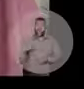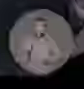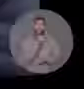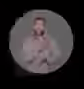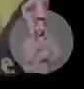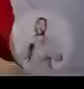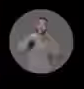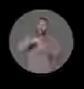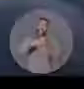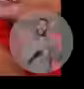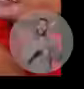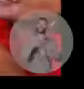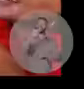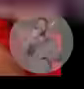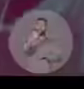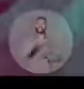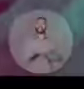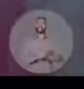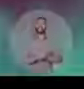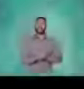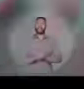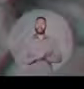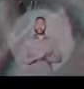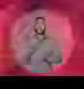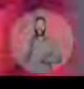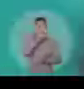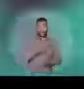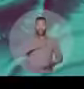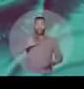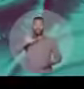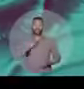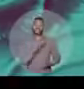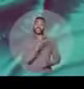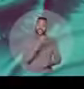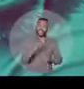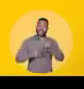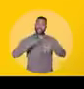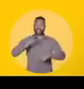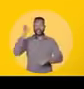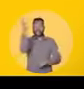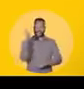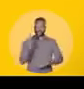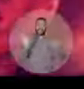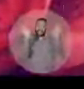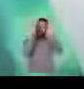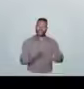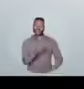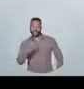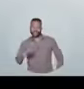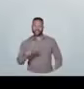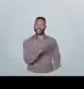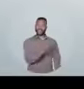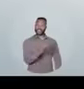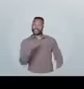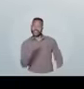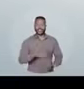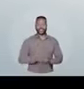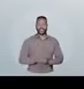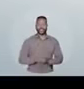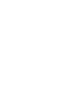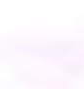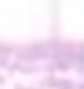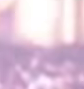vamos ganhar essa eleição. Haddad é Lula, é o povo, é o Brasil feliz de novo.